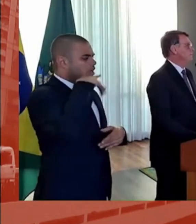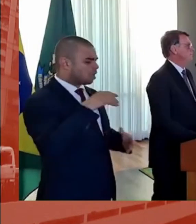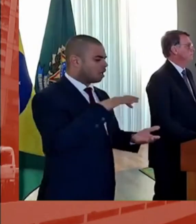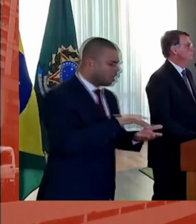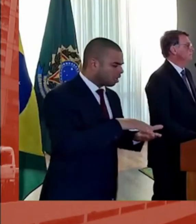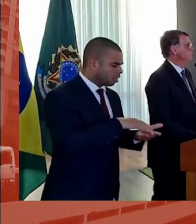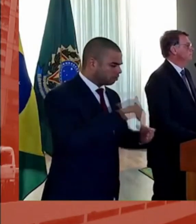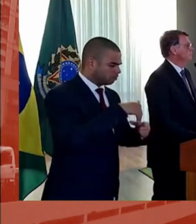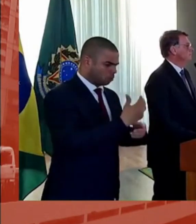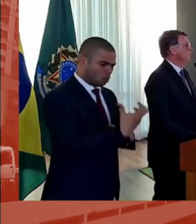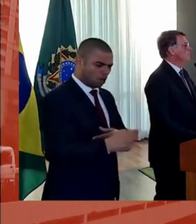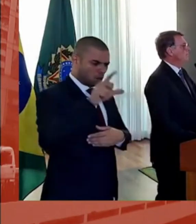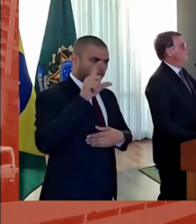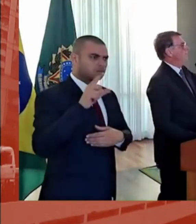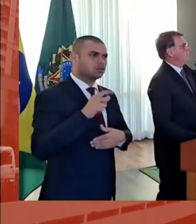clássico, sim.